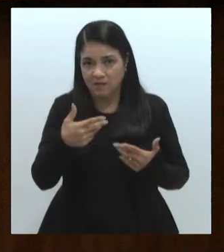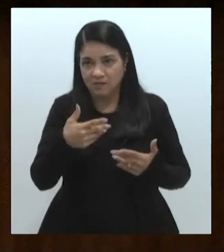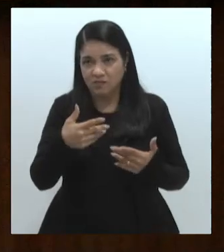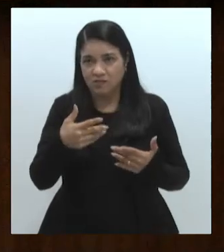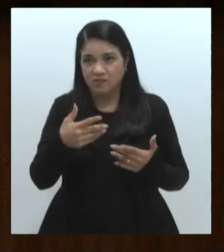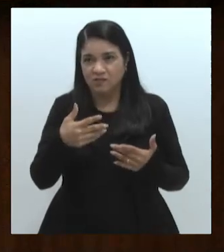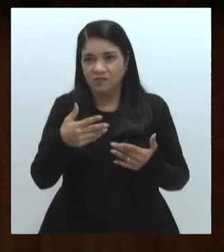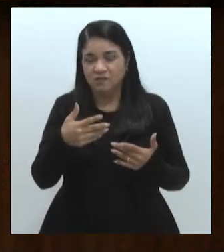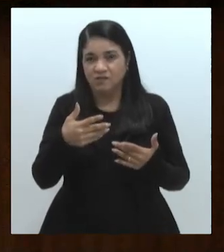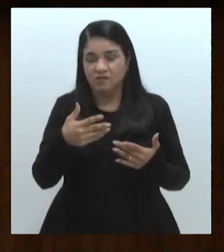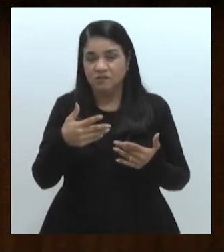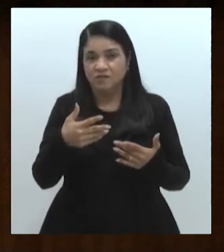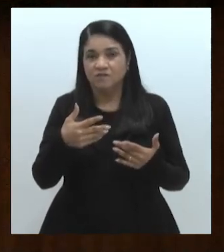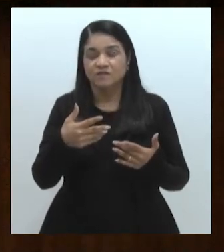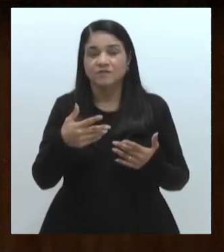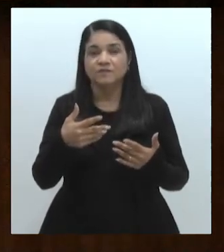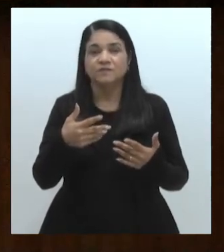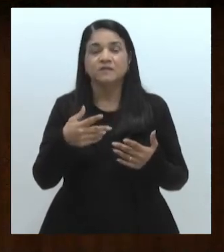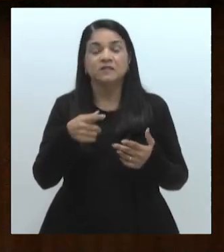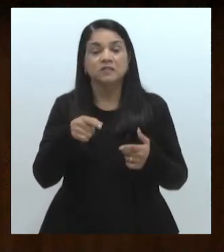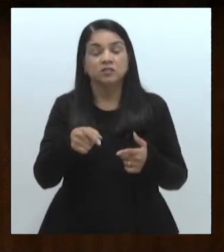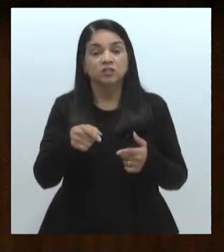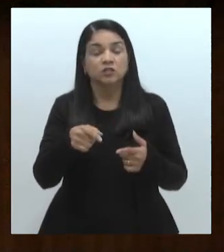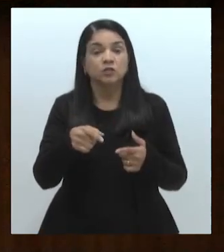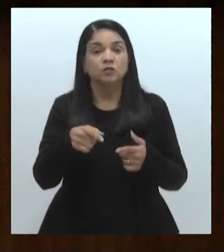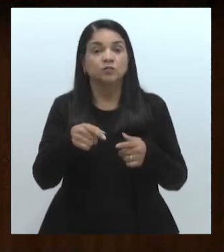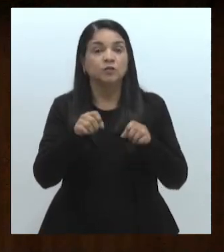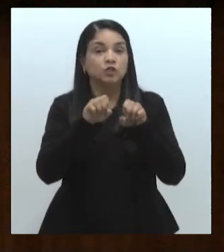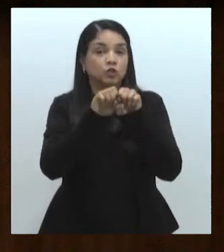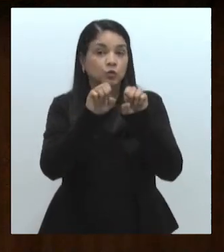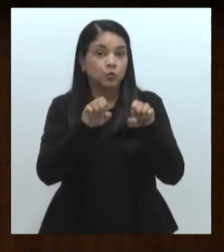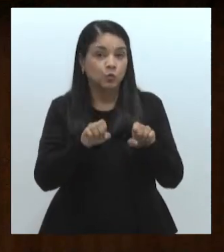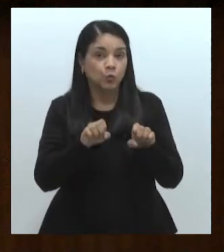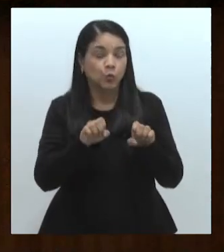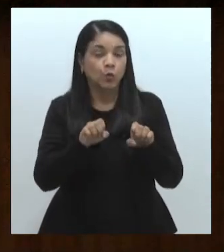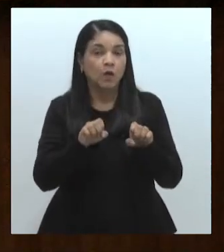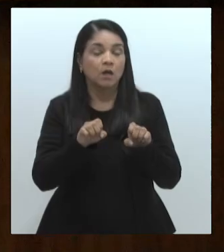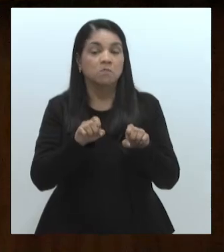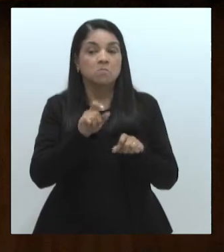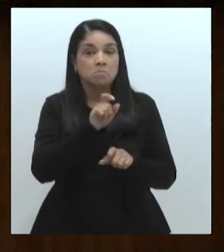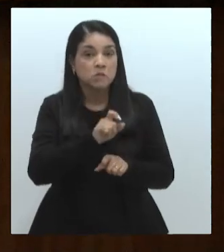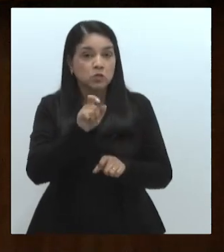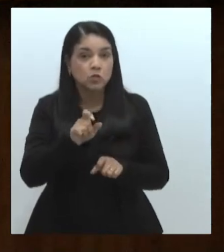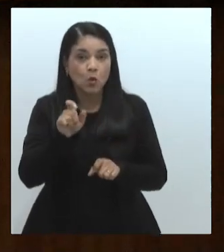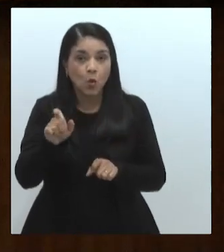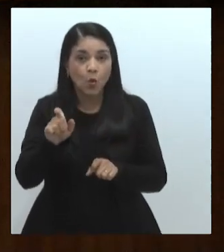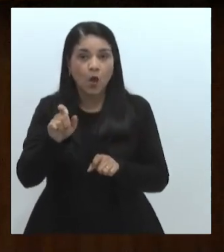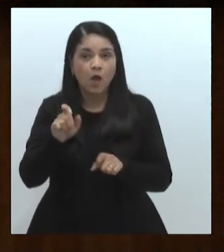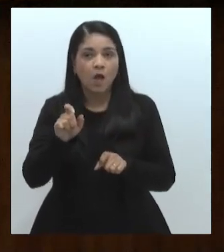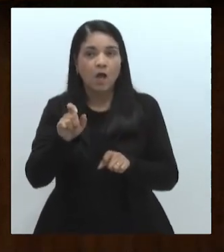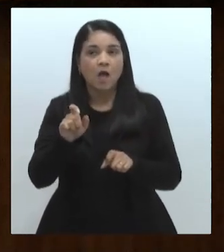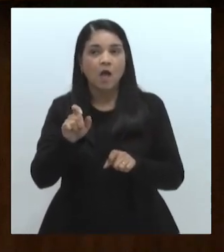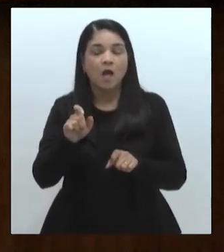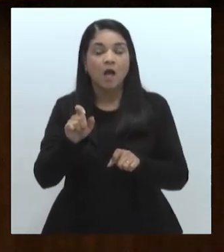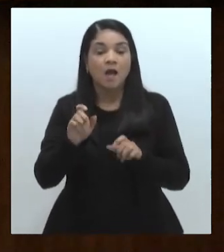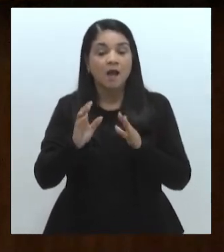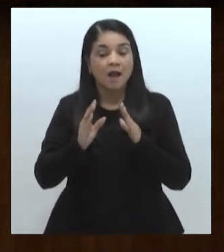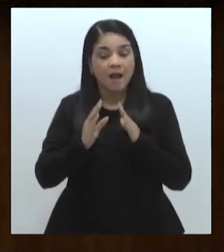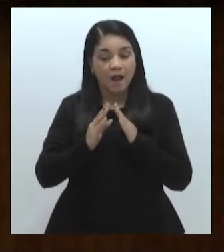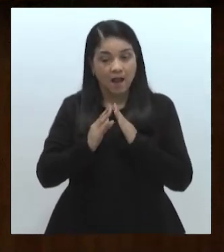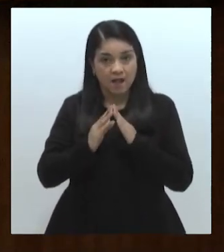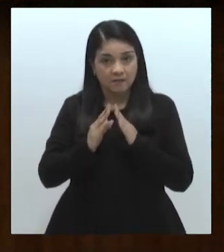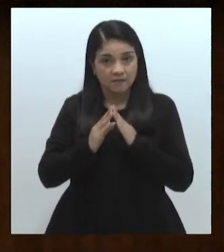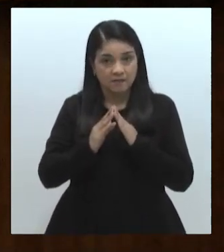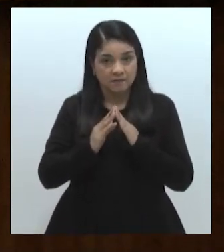Jogar uma infraestrutura como essa, um custeio desse, para pessoas, às vezes, que têm apenas a sua casa cedendo para animais, acho que